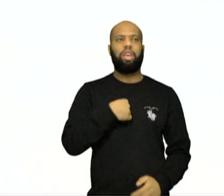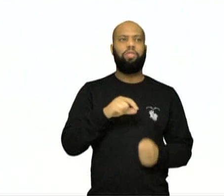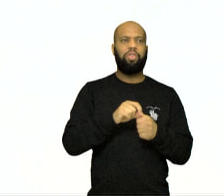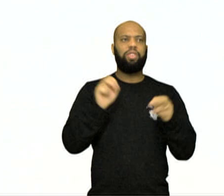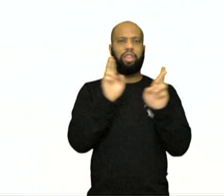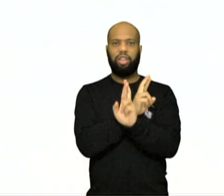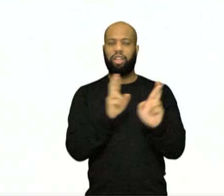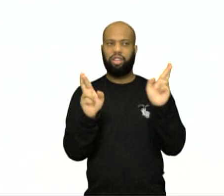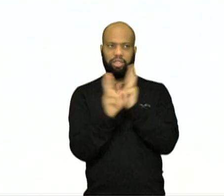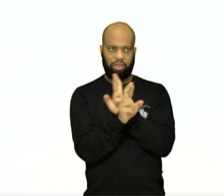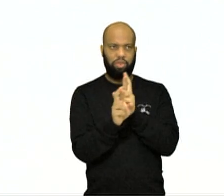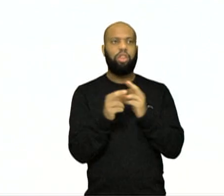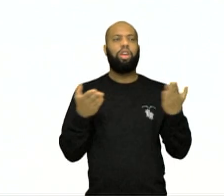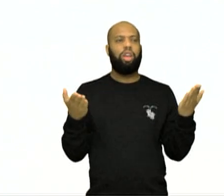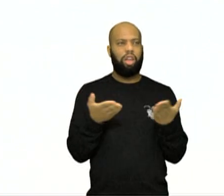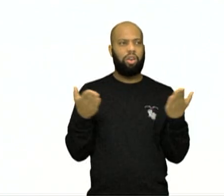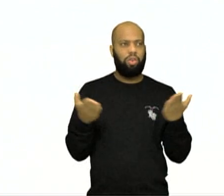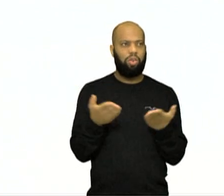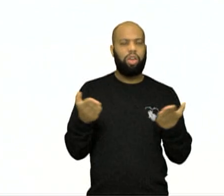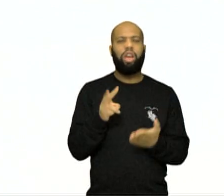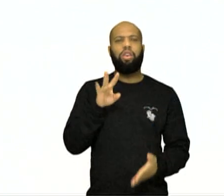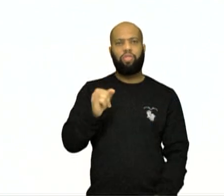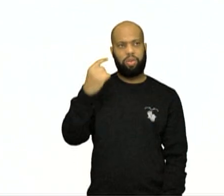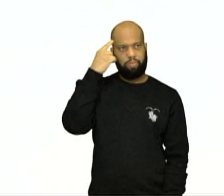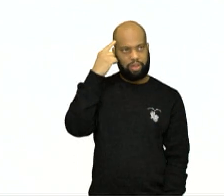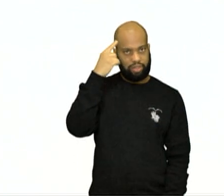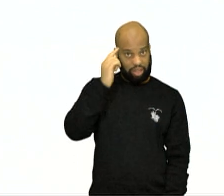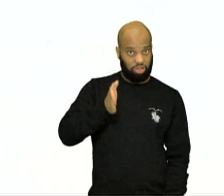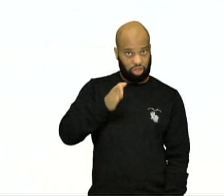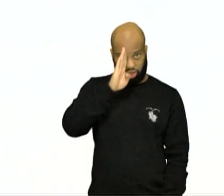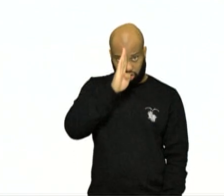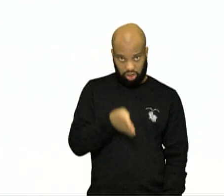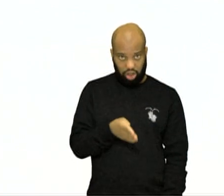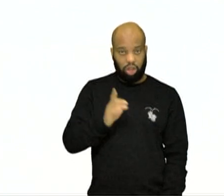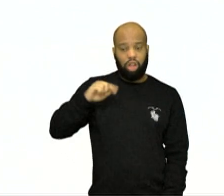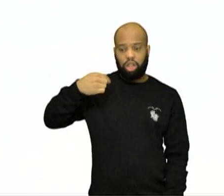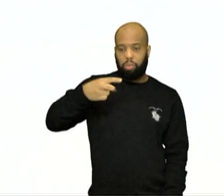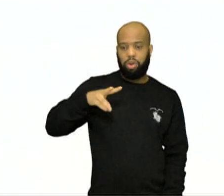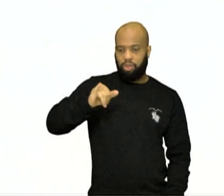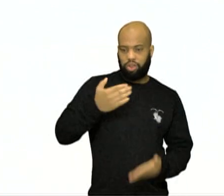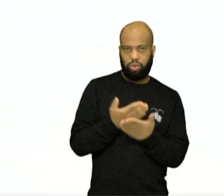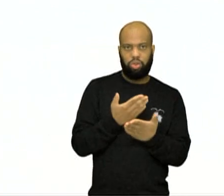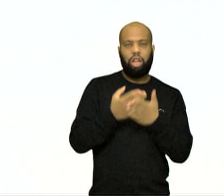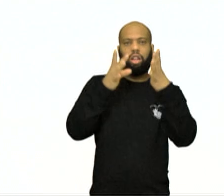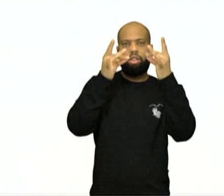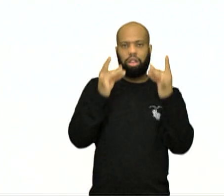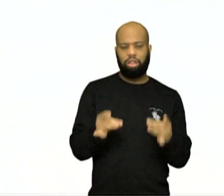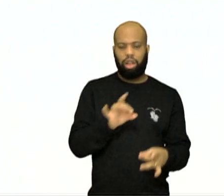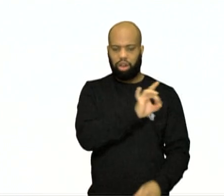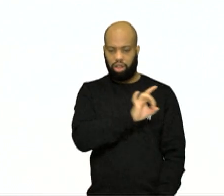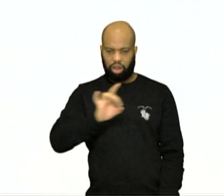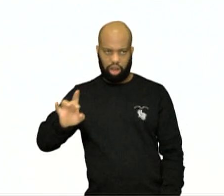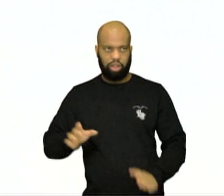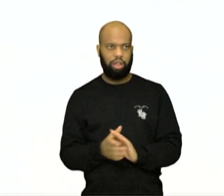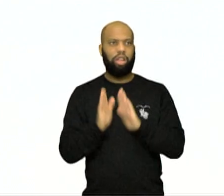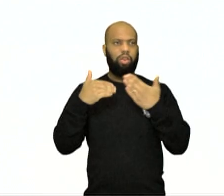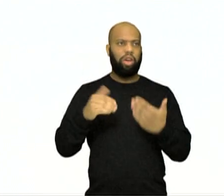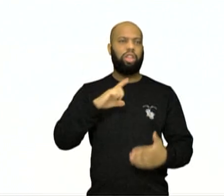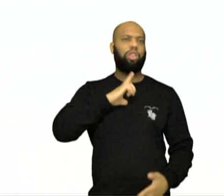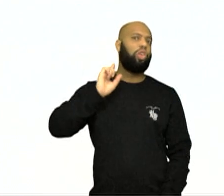aqui para a gente já pensar no início e depois estudar em detalhes cada um. Então, a